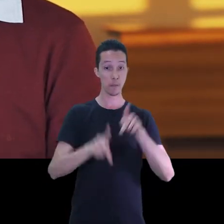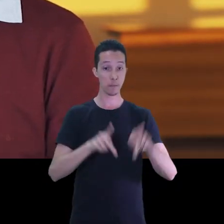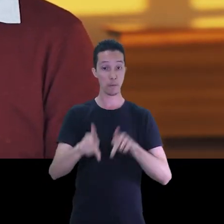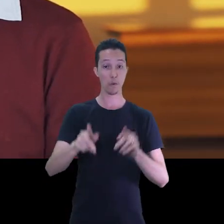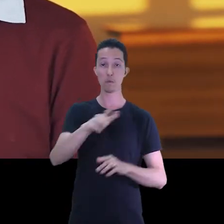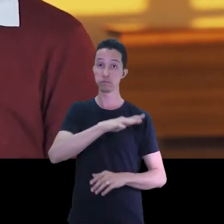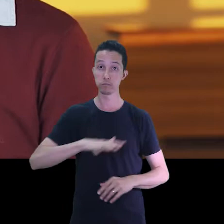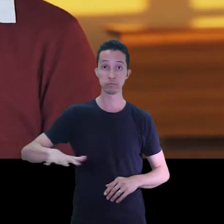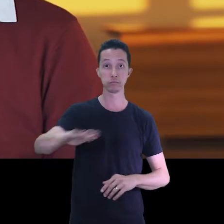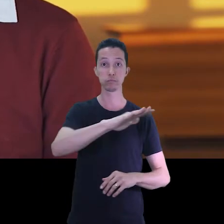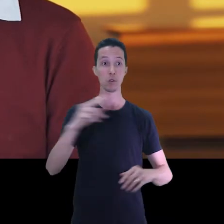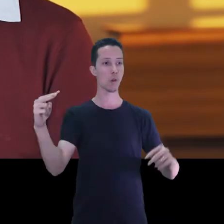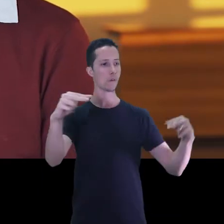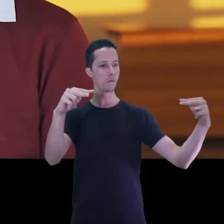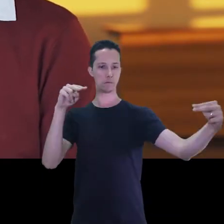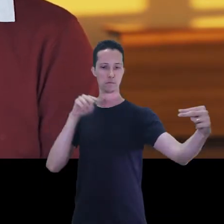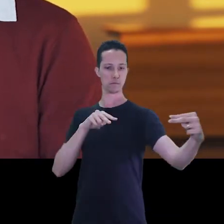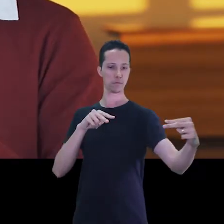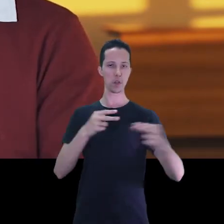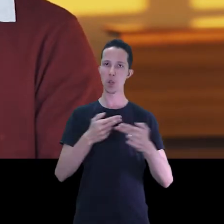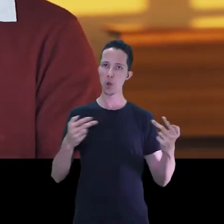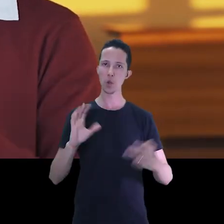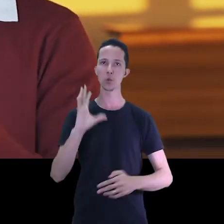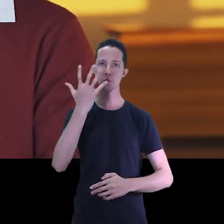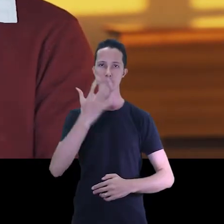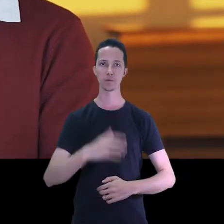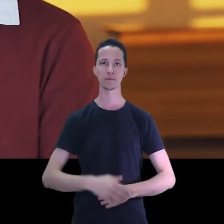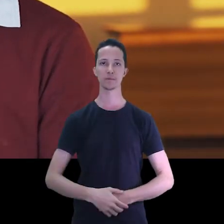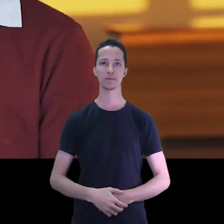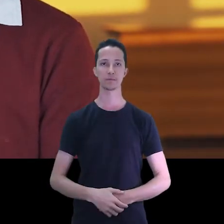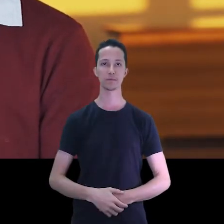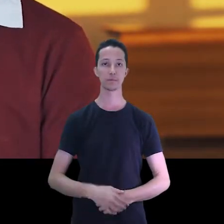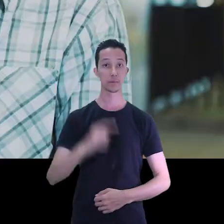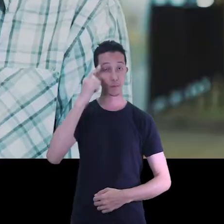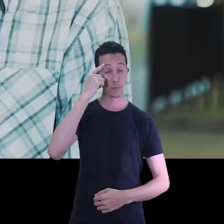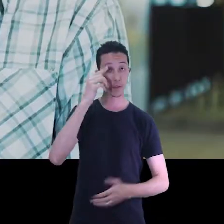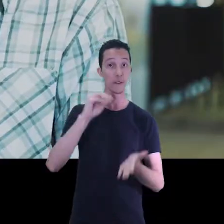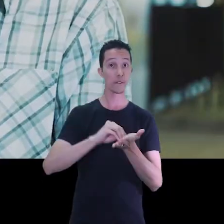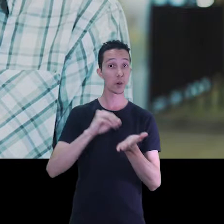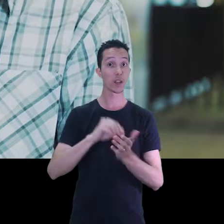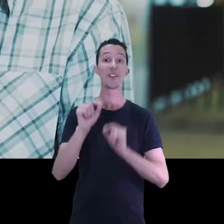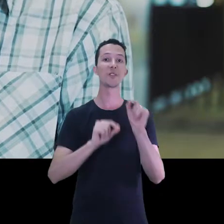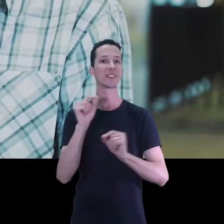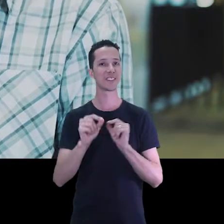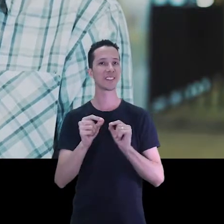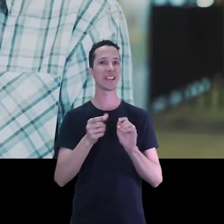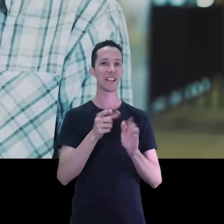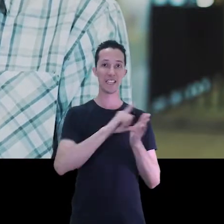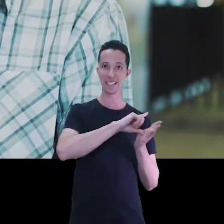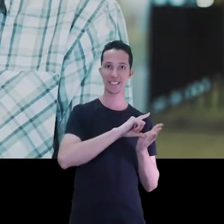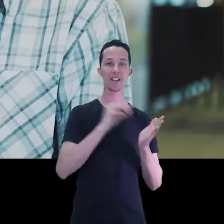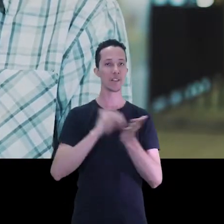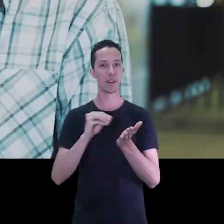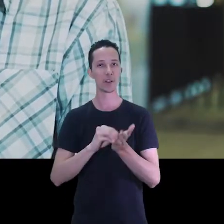nas vidas das outras pessoas que estão no entorno e que vão vendo as coisas acontecerem e se materializarem. Eu acho que faltava para a gente ouvir um pouco